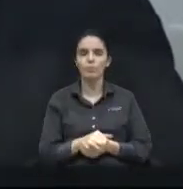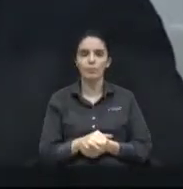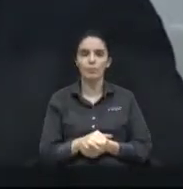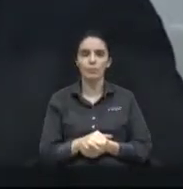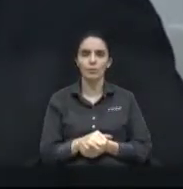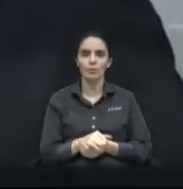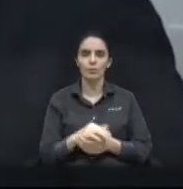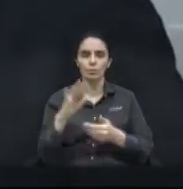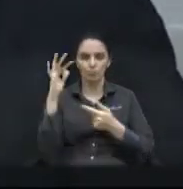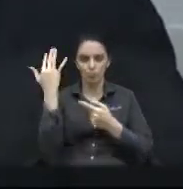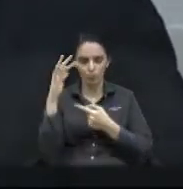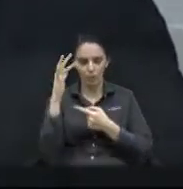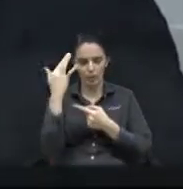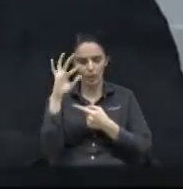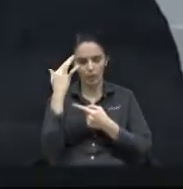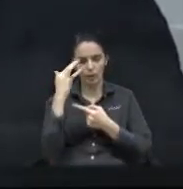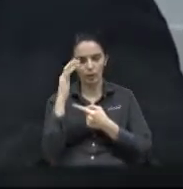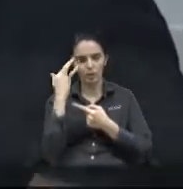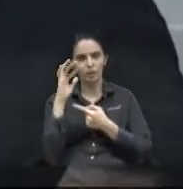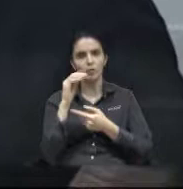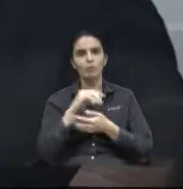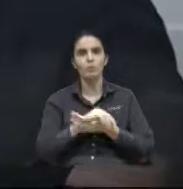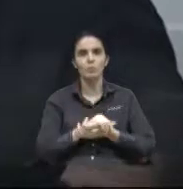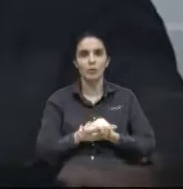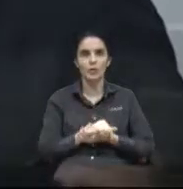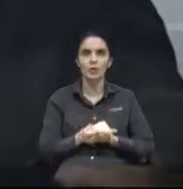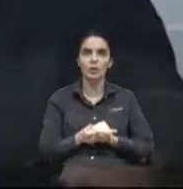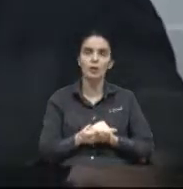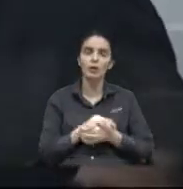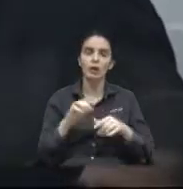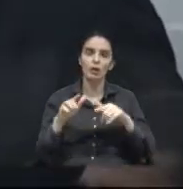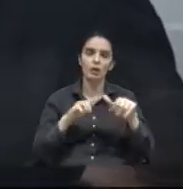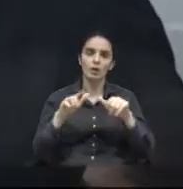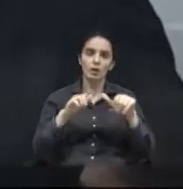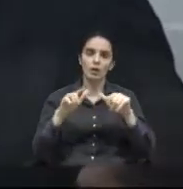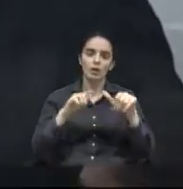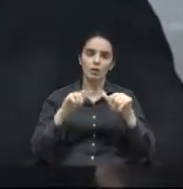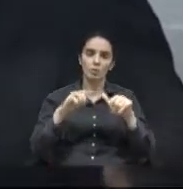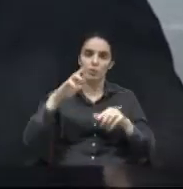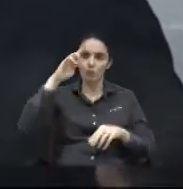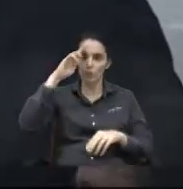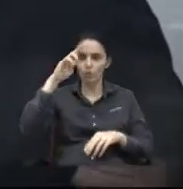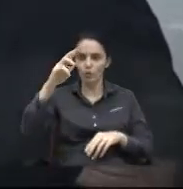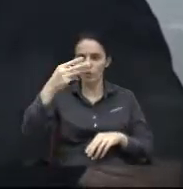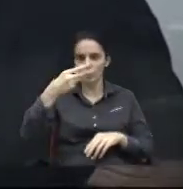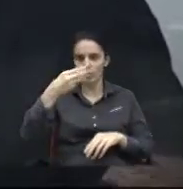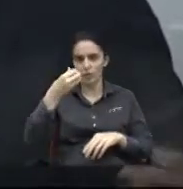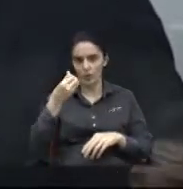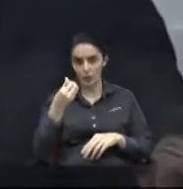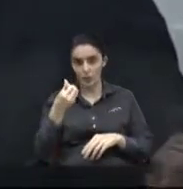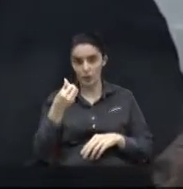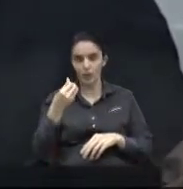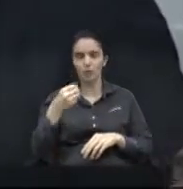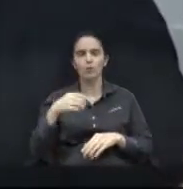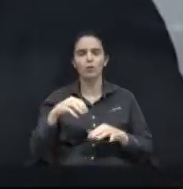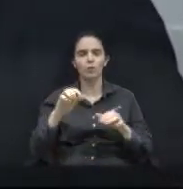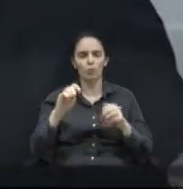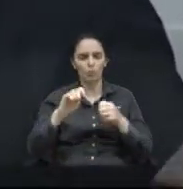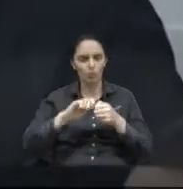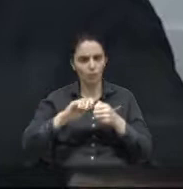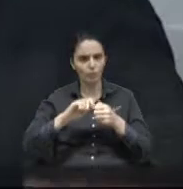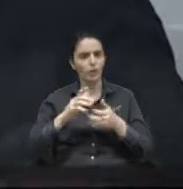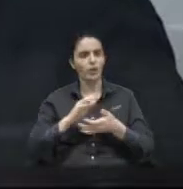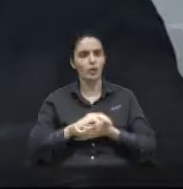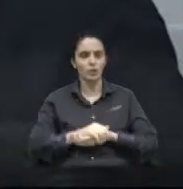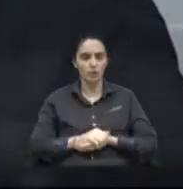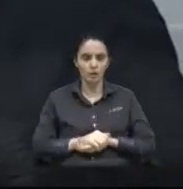parabéns a esse trabalho que o comando de idade que eu tenho certeza que